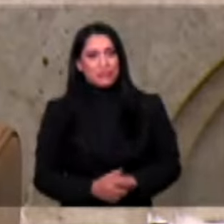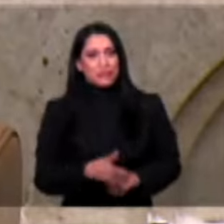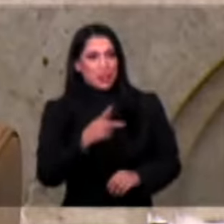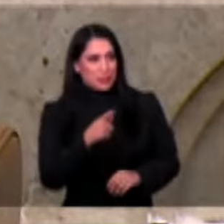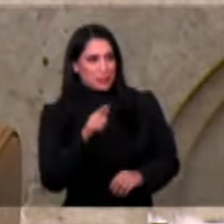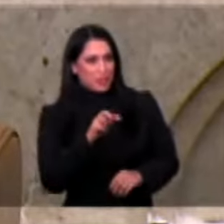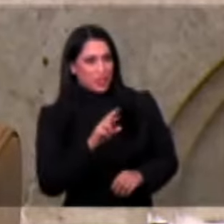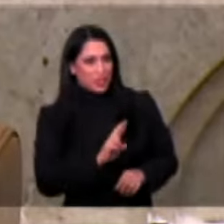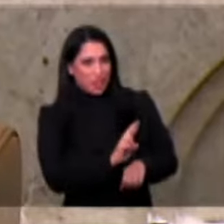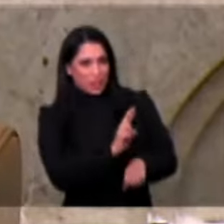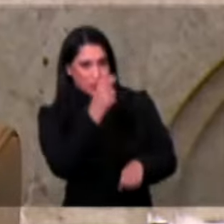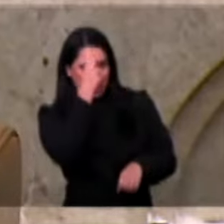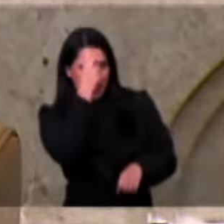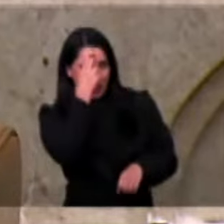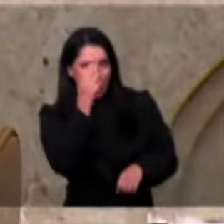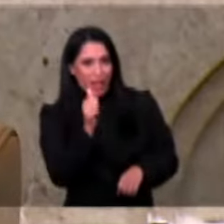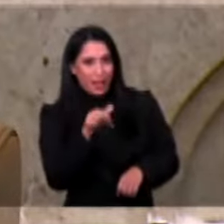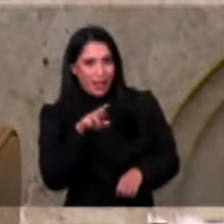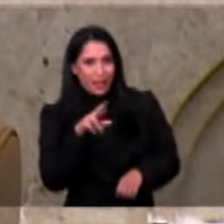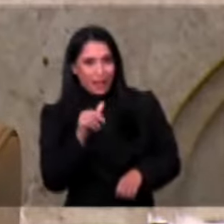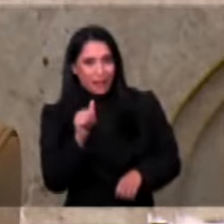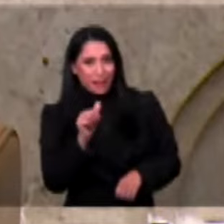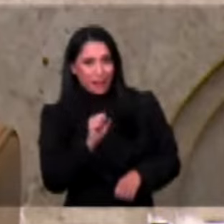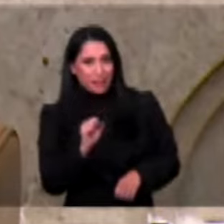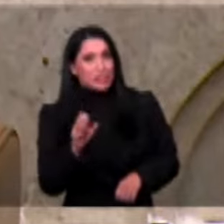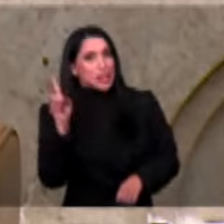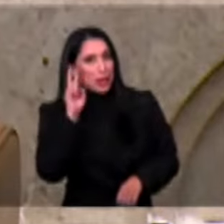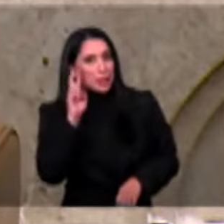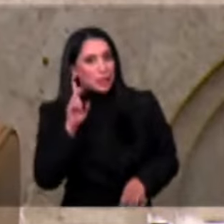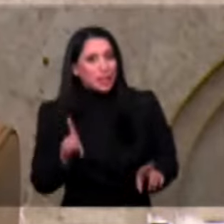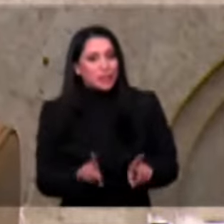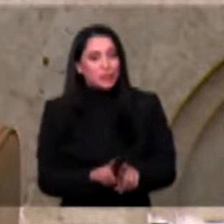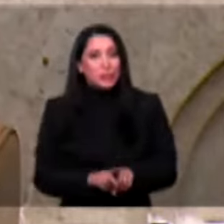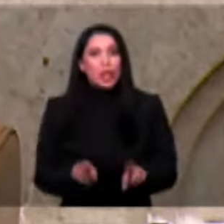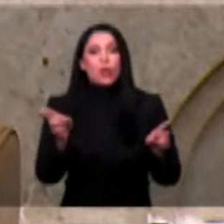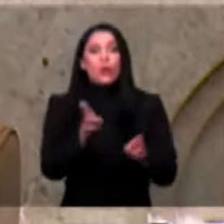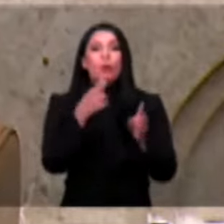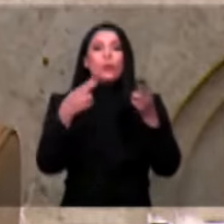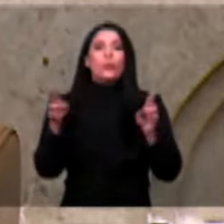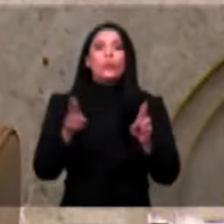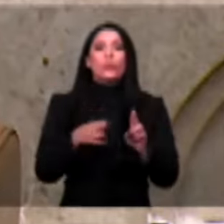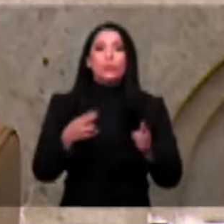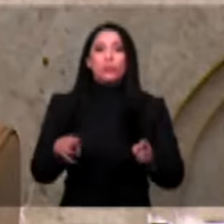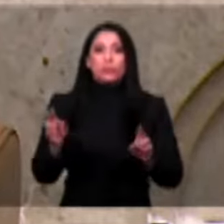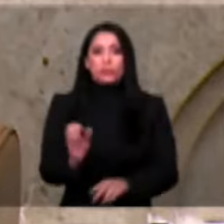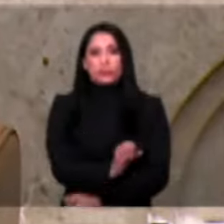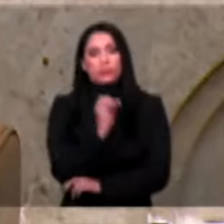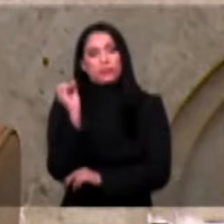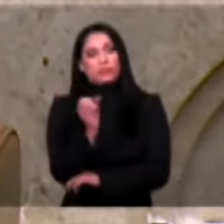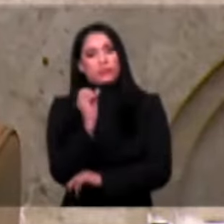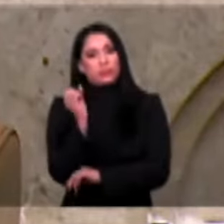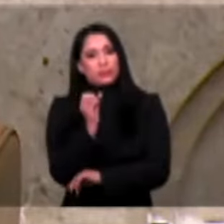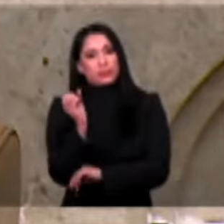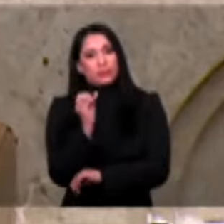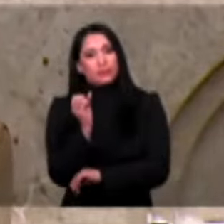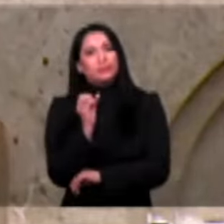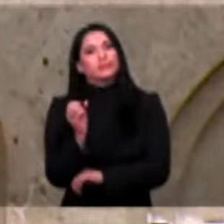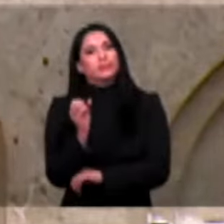procurador-geral Dr. Augusto Aras, não posso deixar de lembrar o hino do Rio Grande do Sul, que em uma de